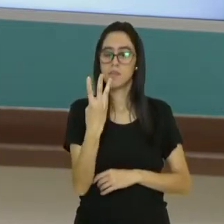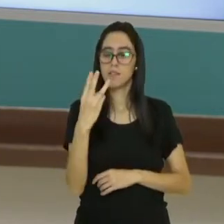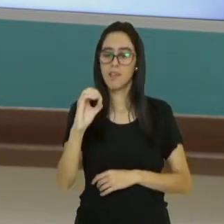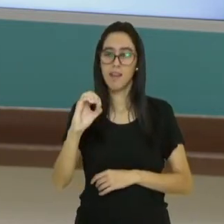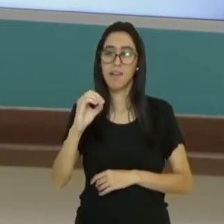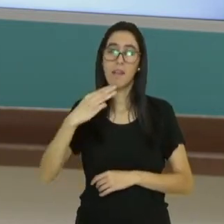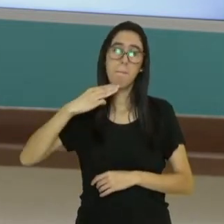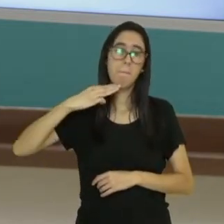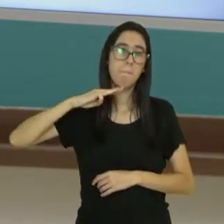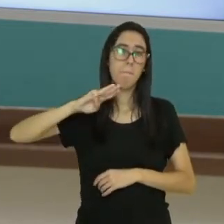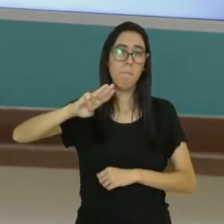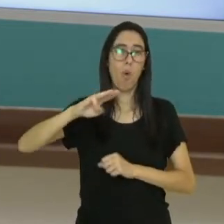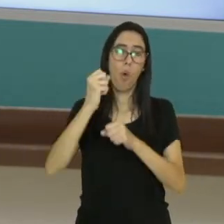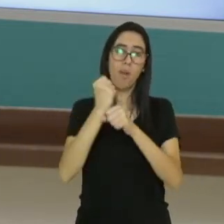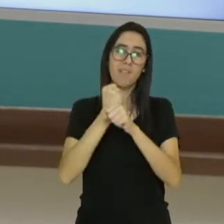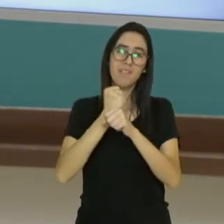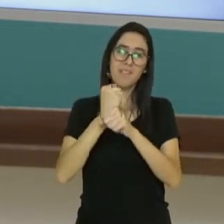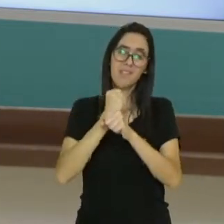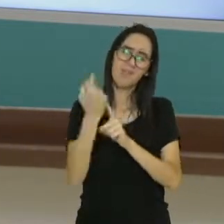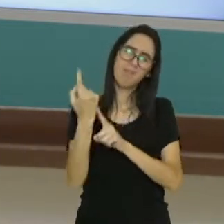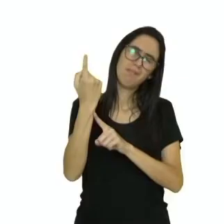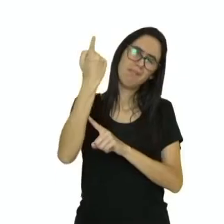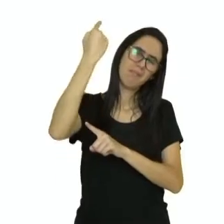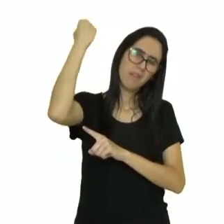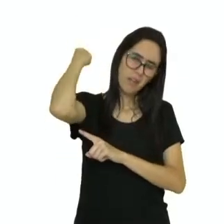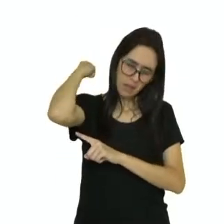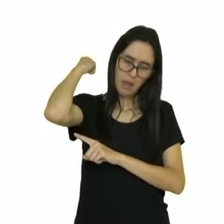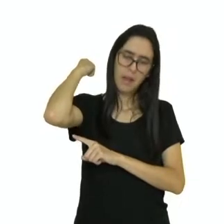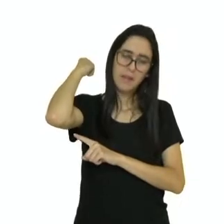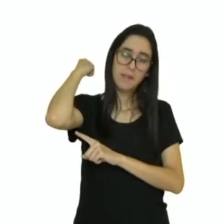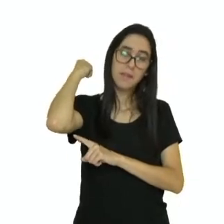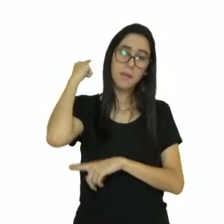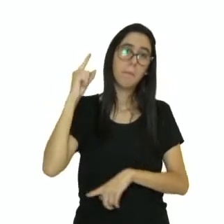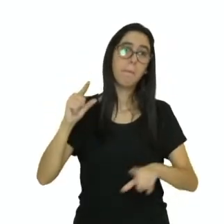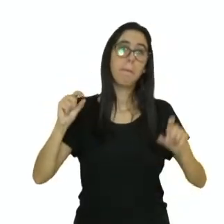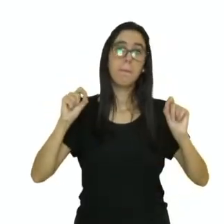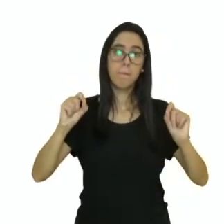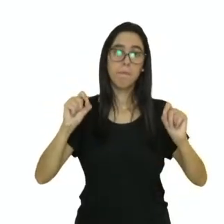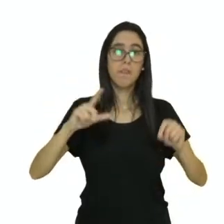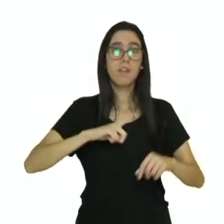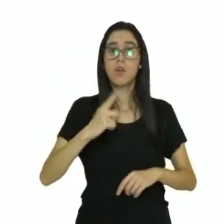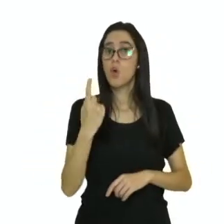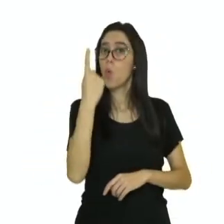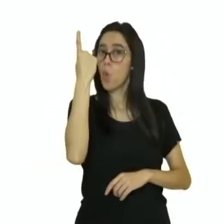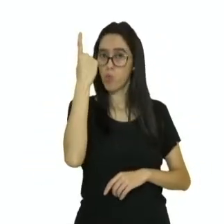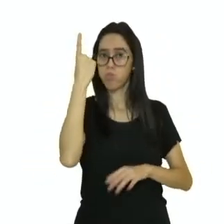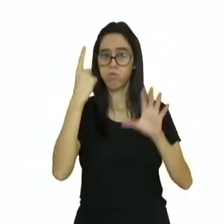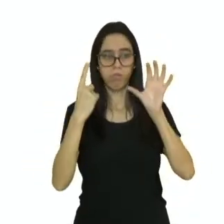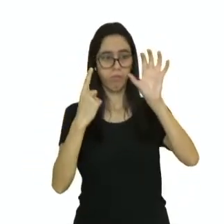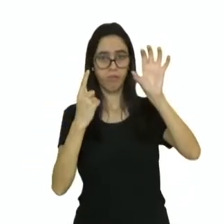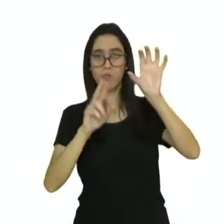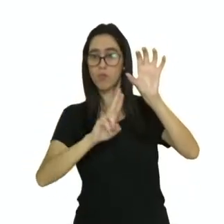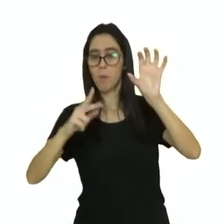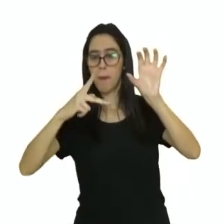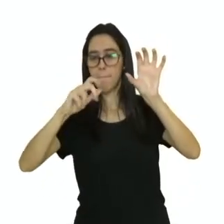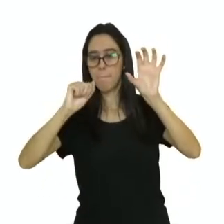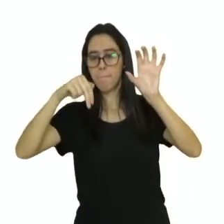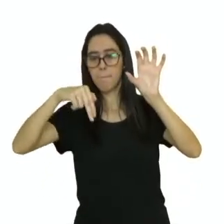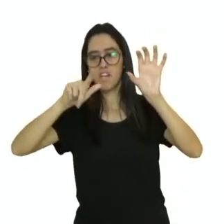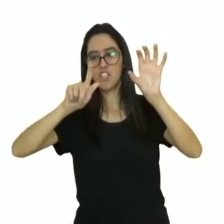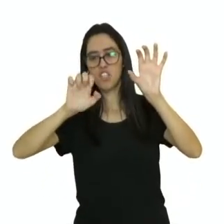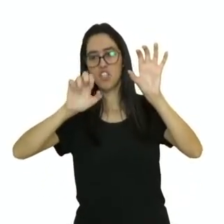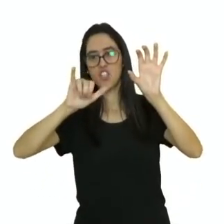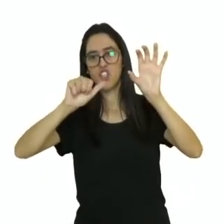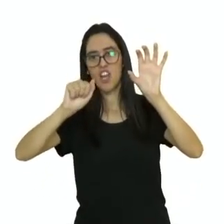230 milhões de anos atrás, o continente único chamado Pangeia, ou seja,